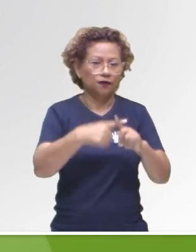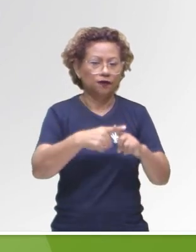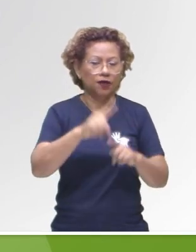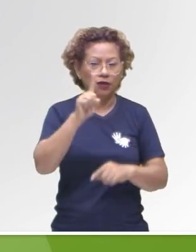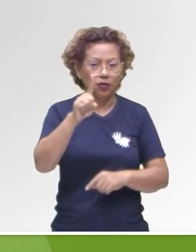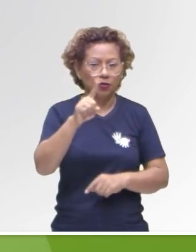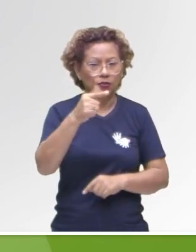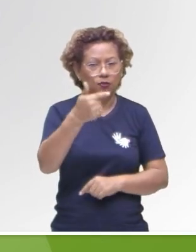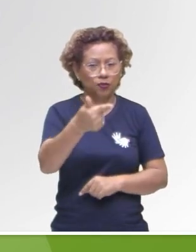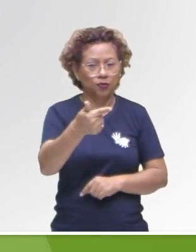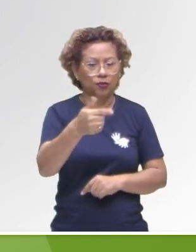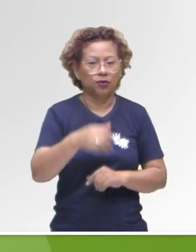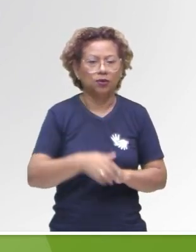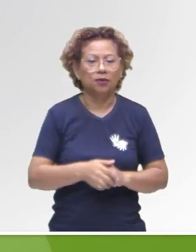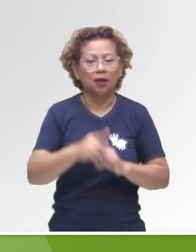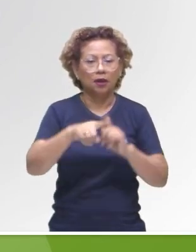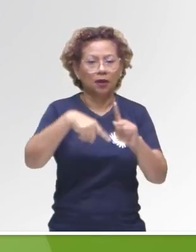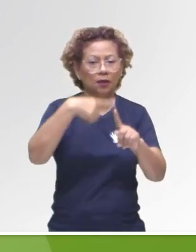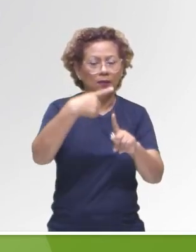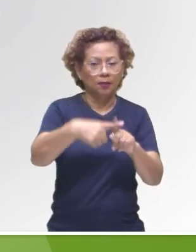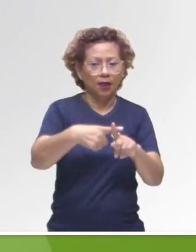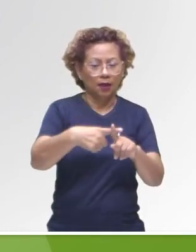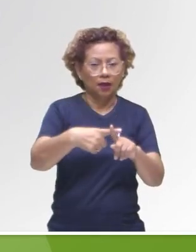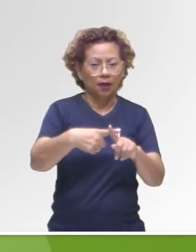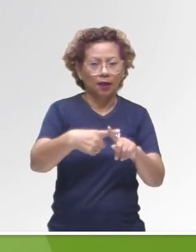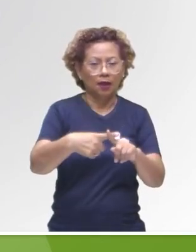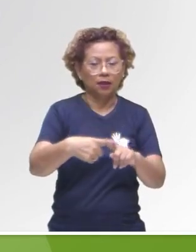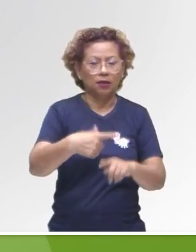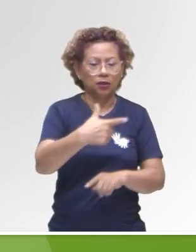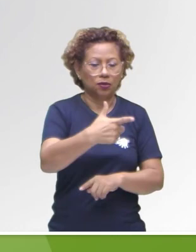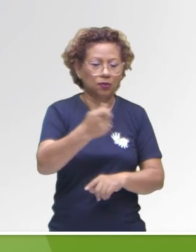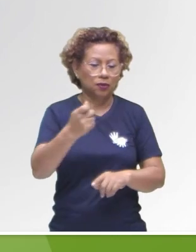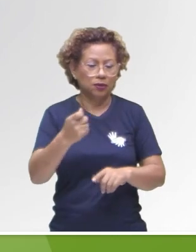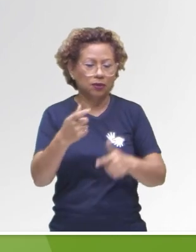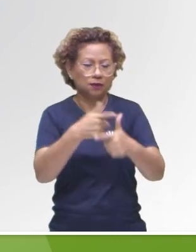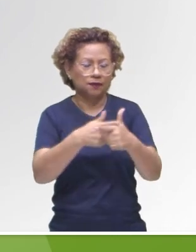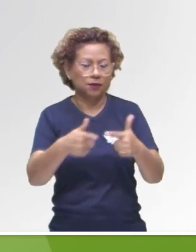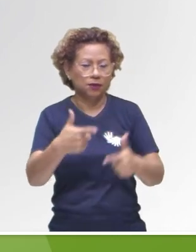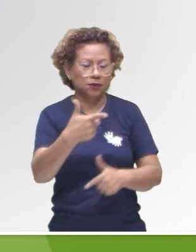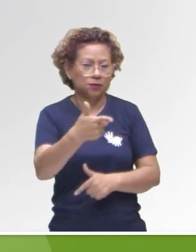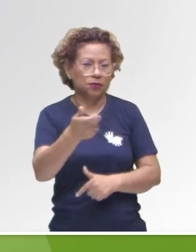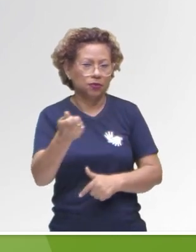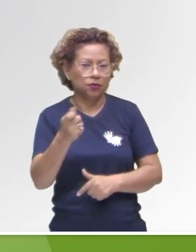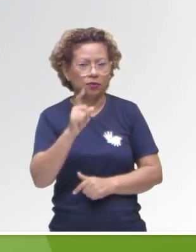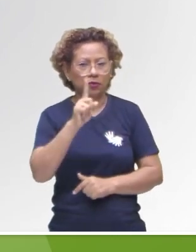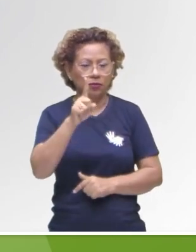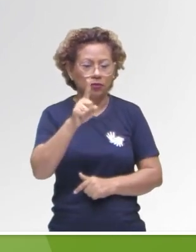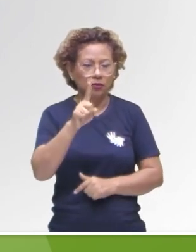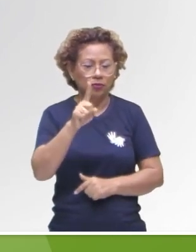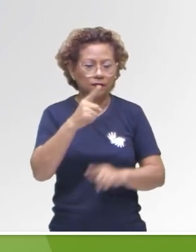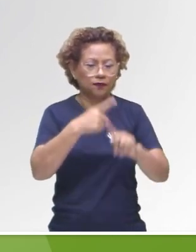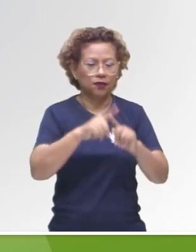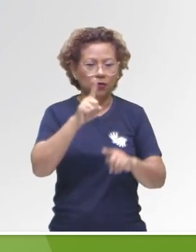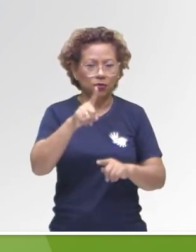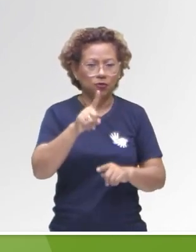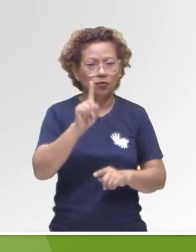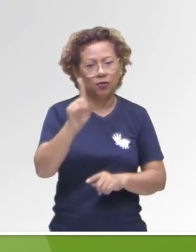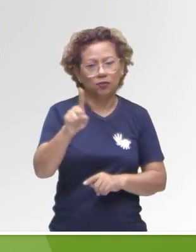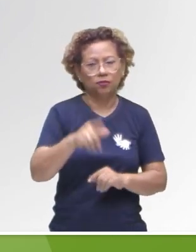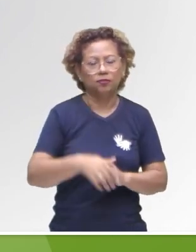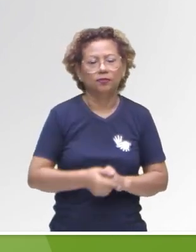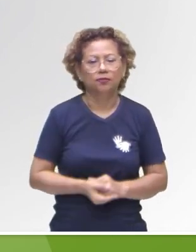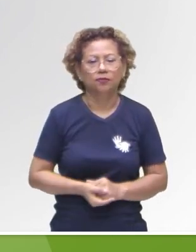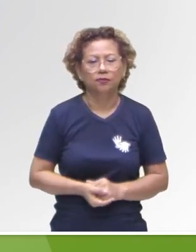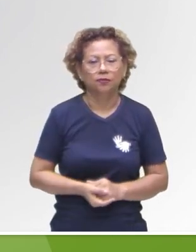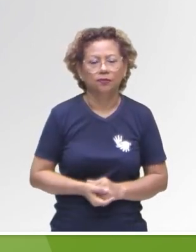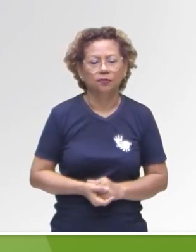vezes 1, 2. E 12 dividido por 12 é igual a 1, e 1 vezes 1 é 1. Então, coloco